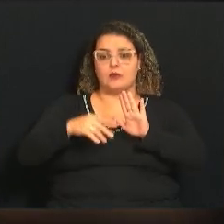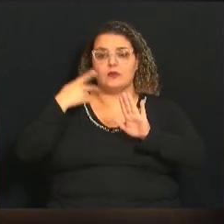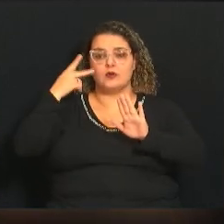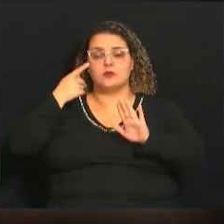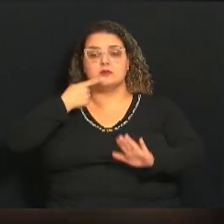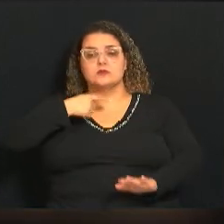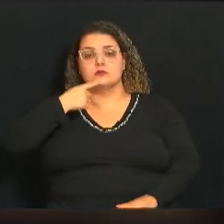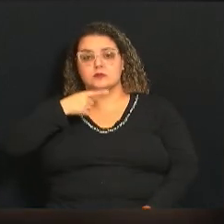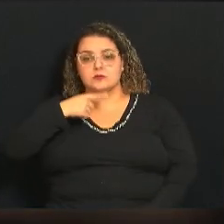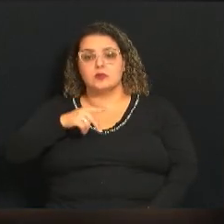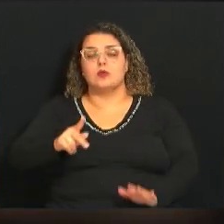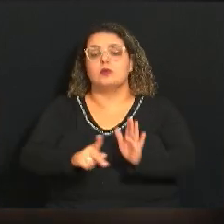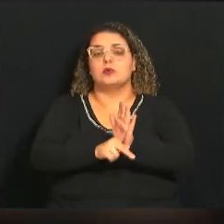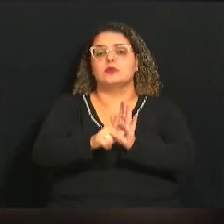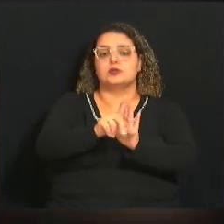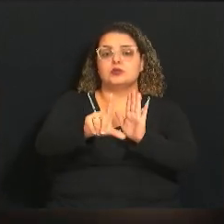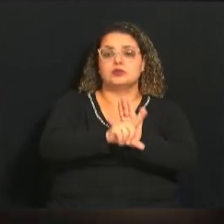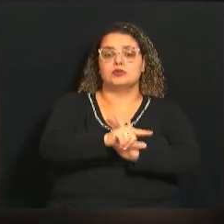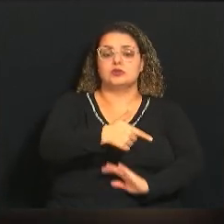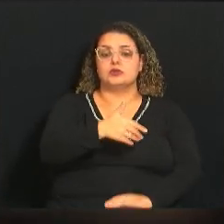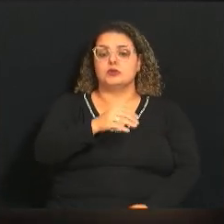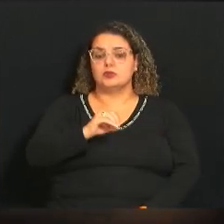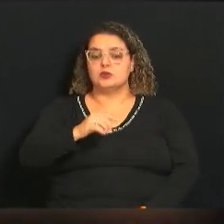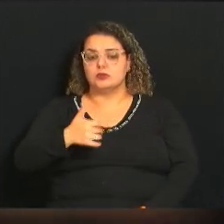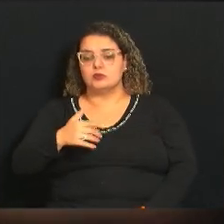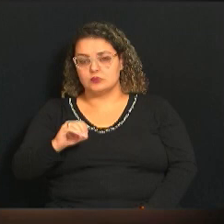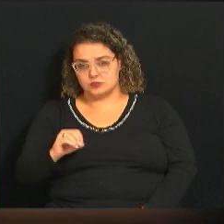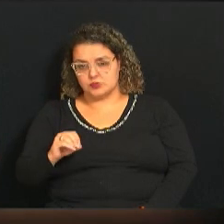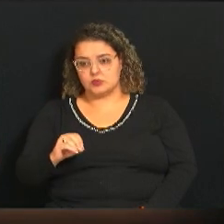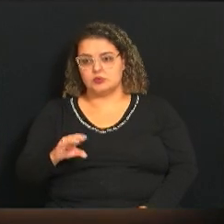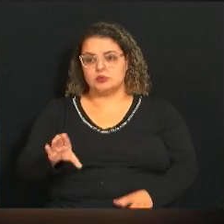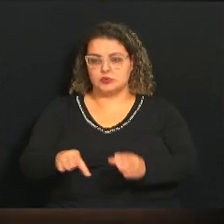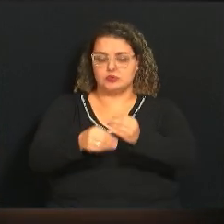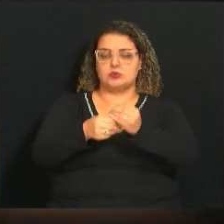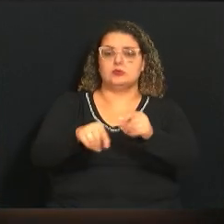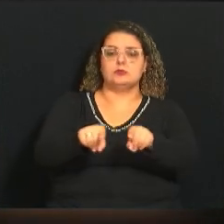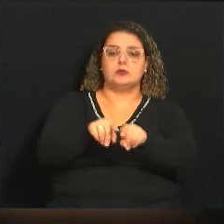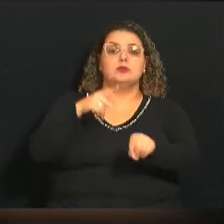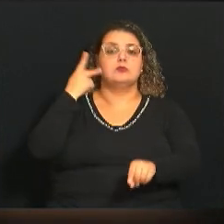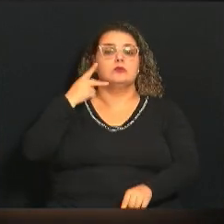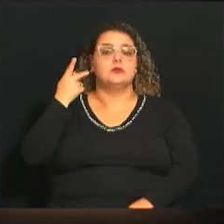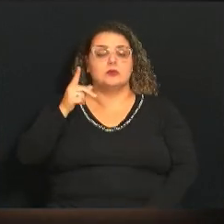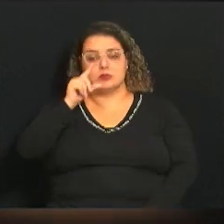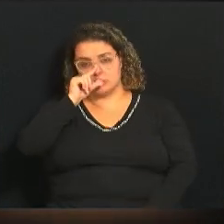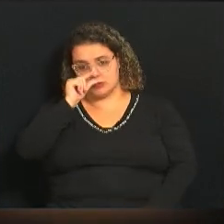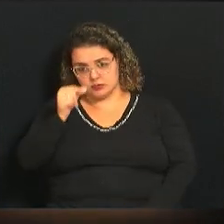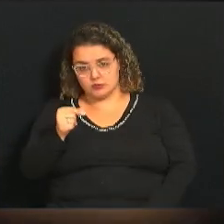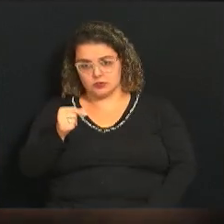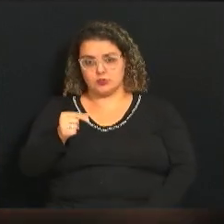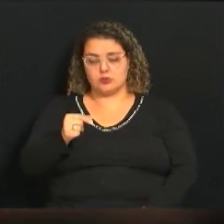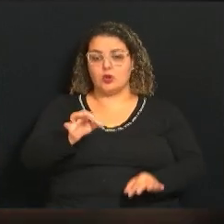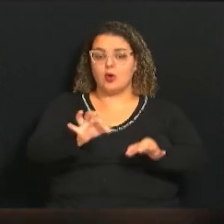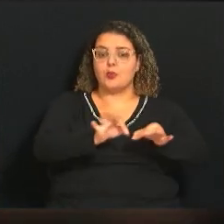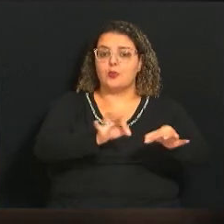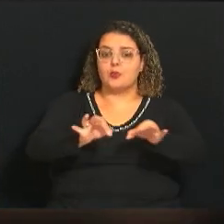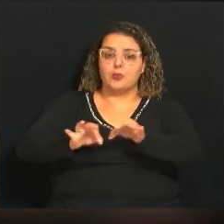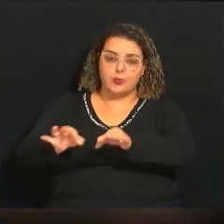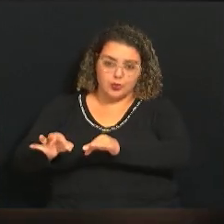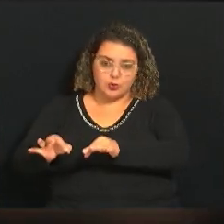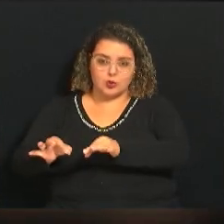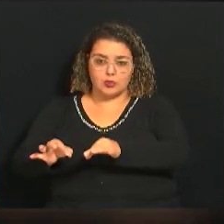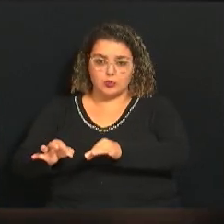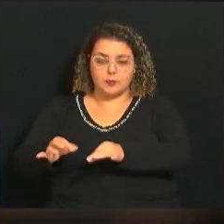A vereadora Débora Palermo protocolou na Câmara um projeto de lei que visa instituir um plano de ação destinado às crianças